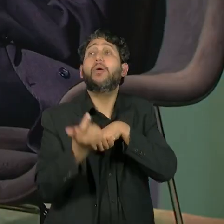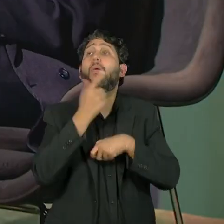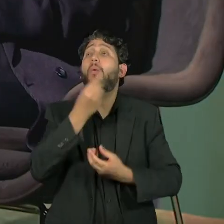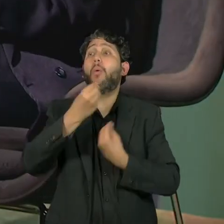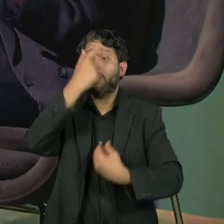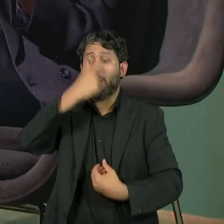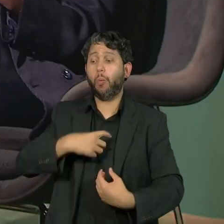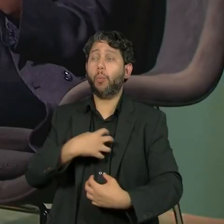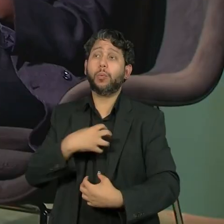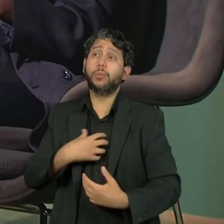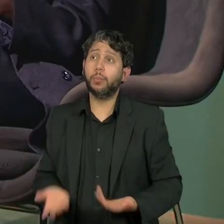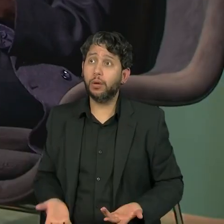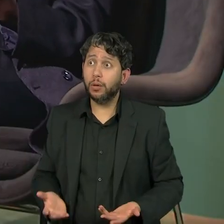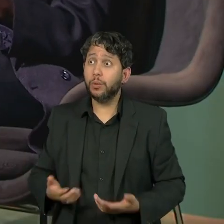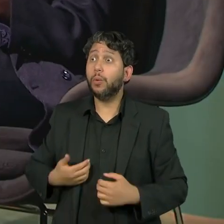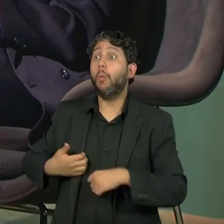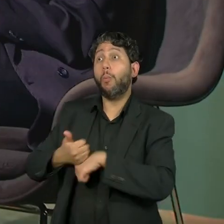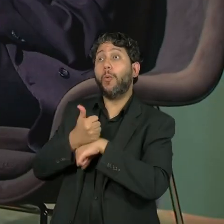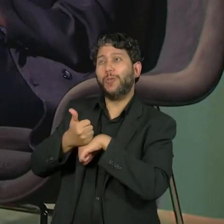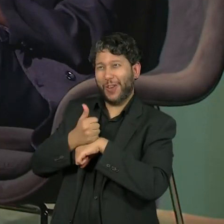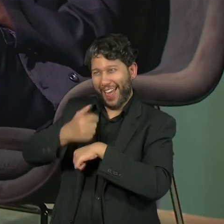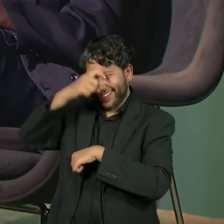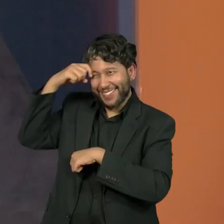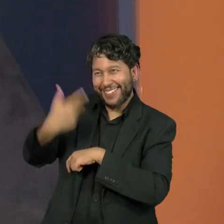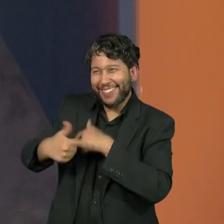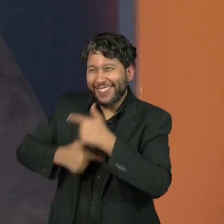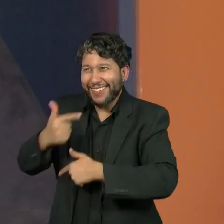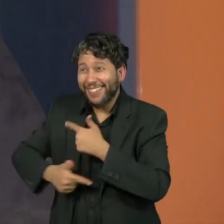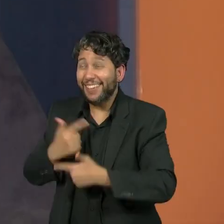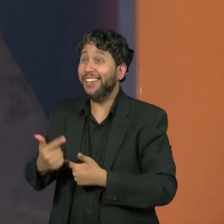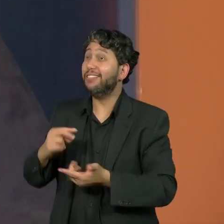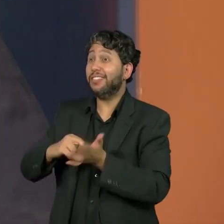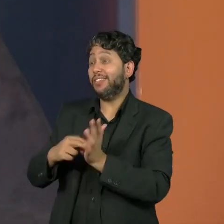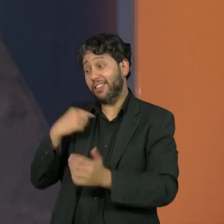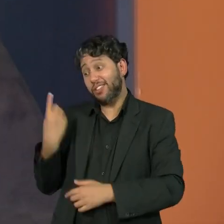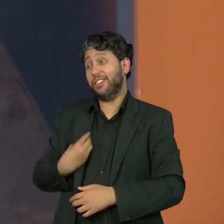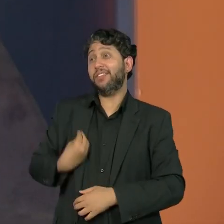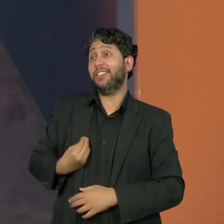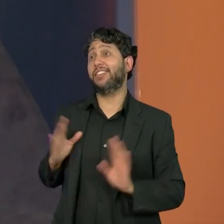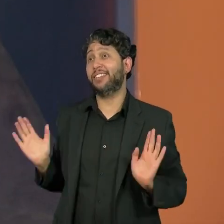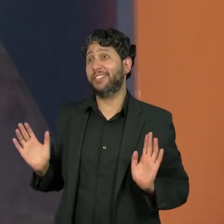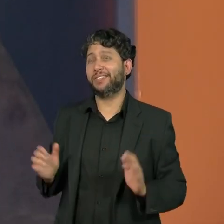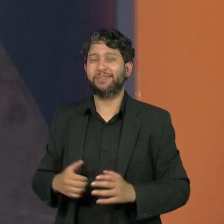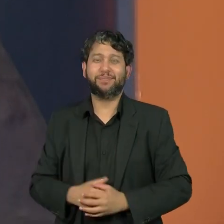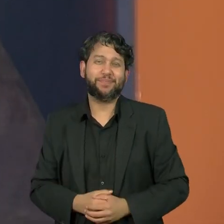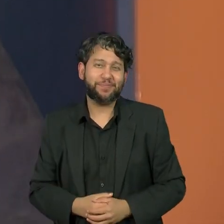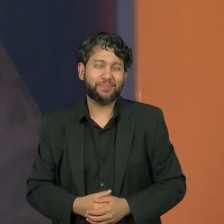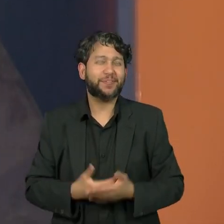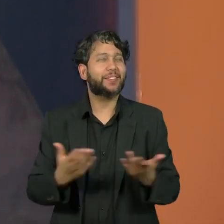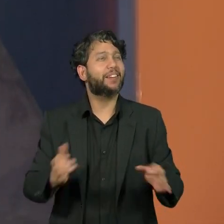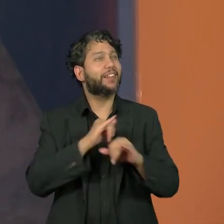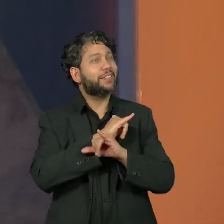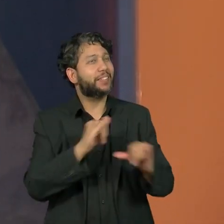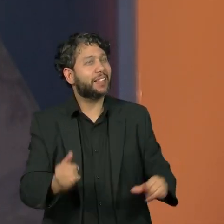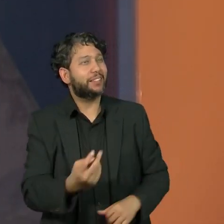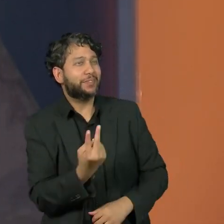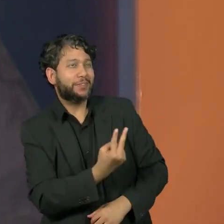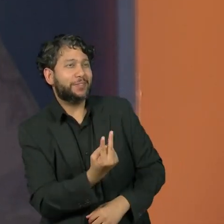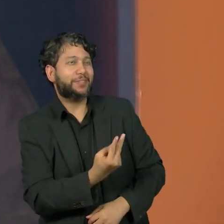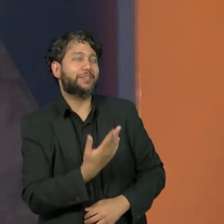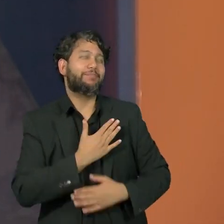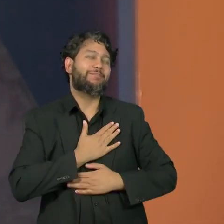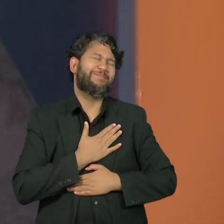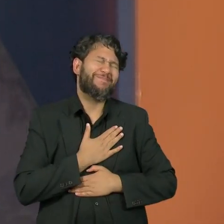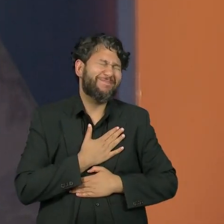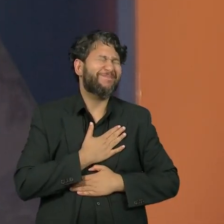realmente de tudo que envolve o nosso corre. Que maravilha. Então eu quero dizer para vocês da nossa